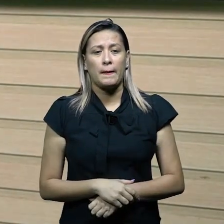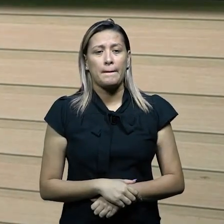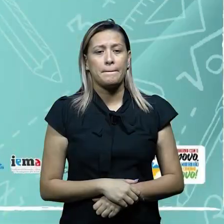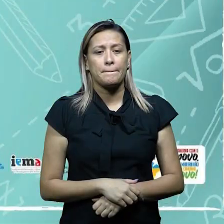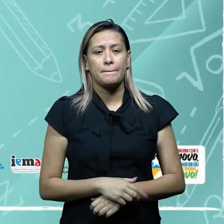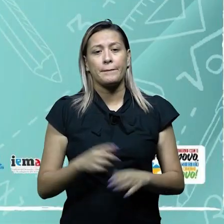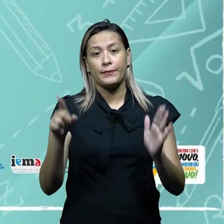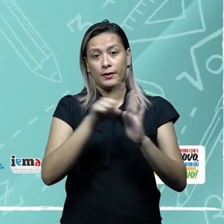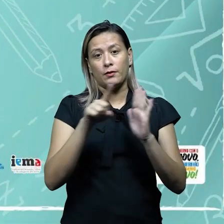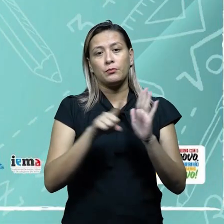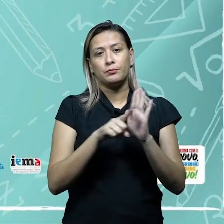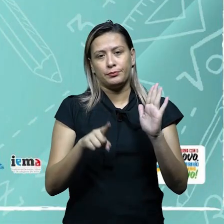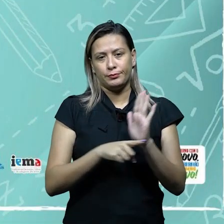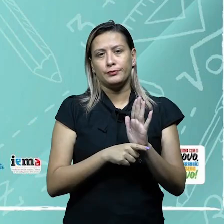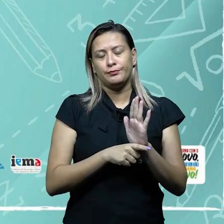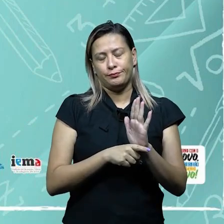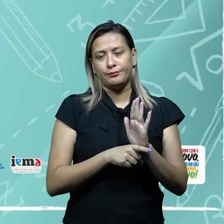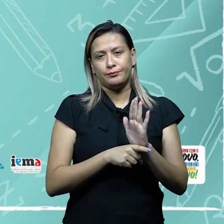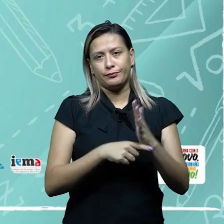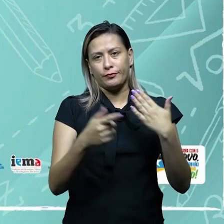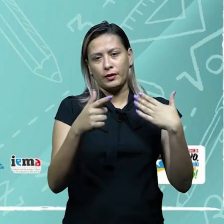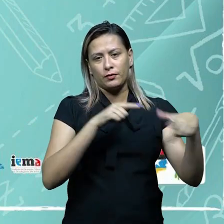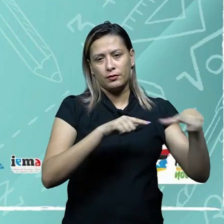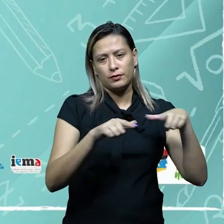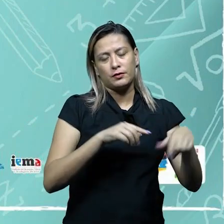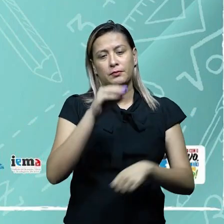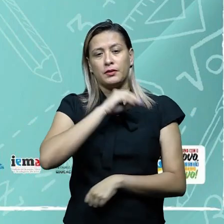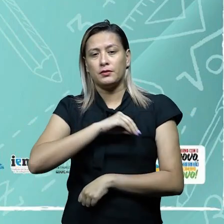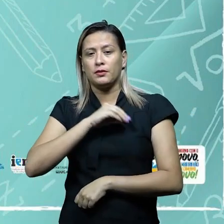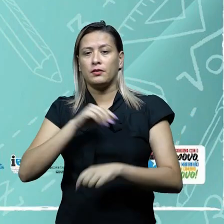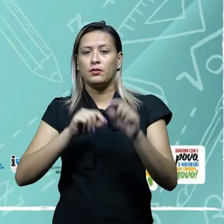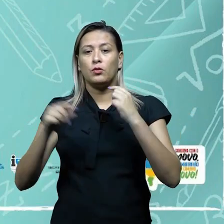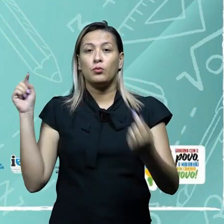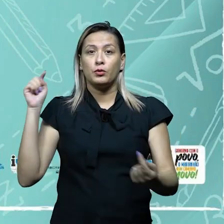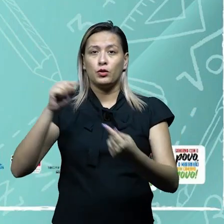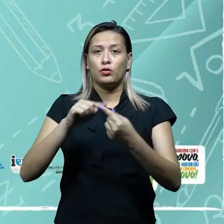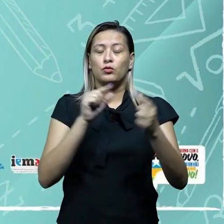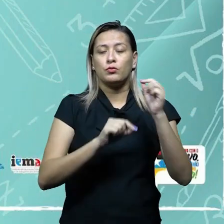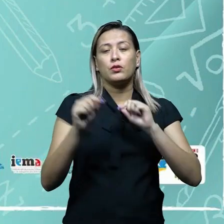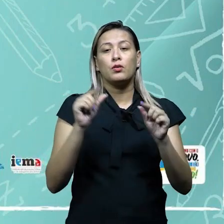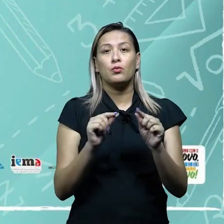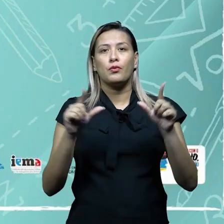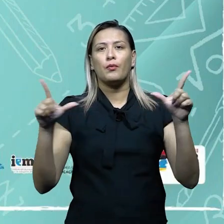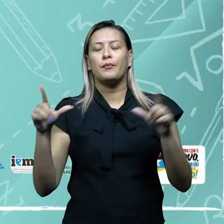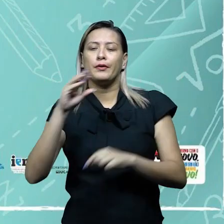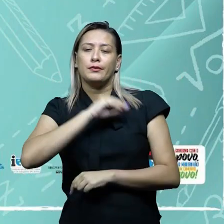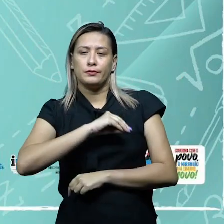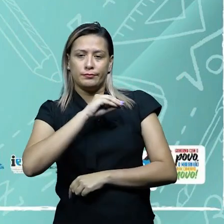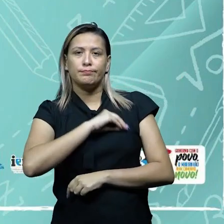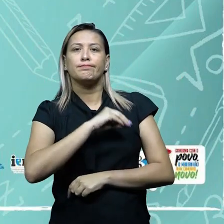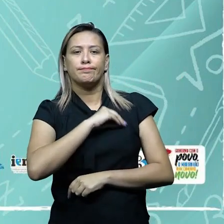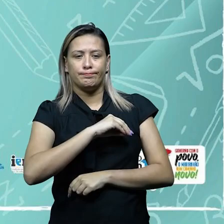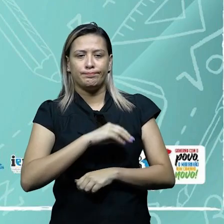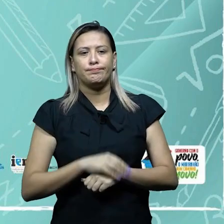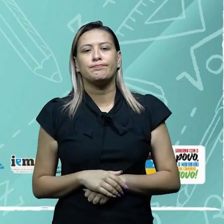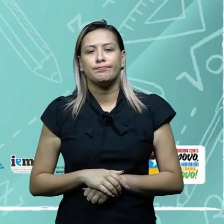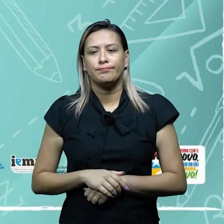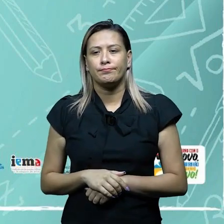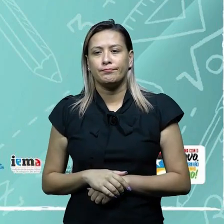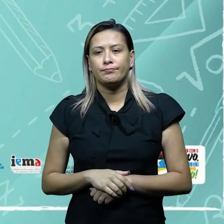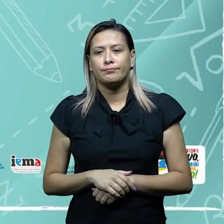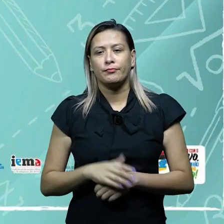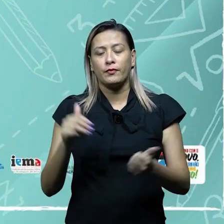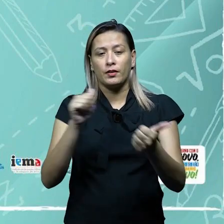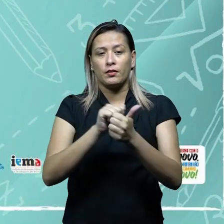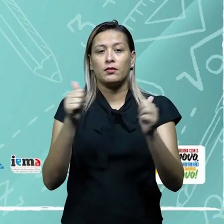diferença. Então, olha lá, o que é o plano de cargos e salário? Tem como objetivo principal o aumento salarial. O objetivo principal